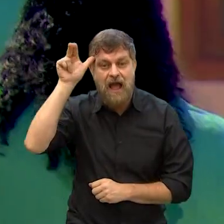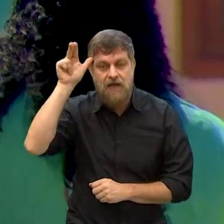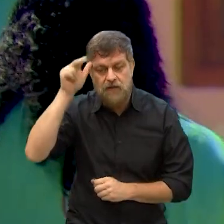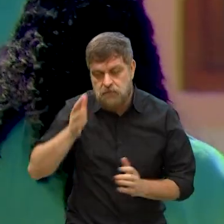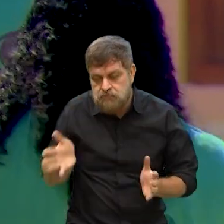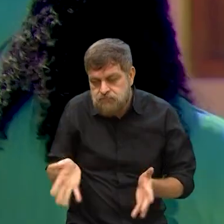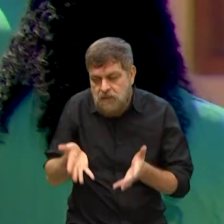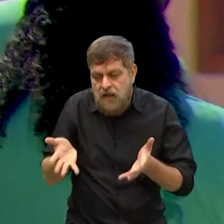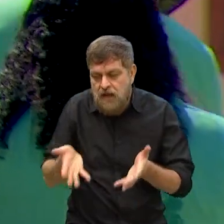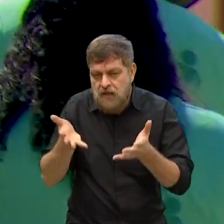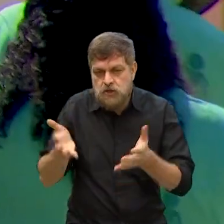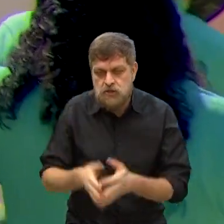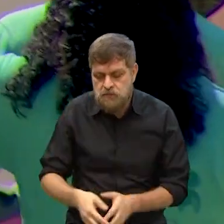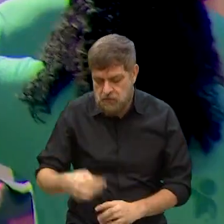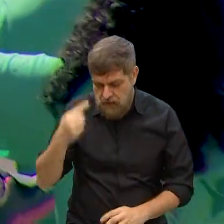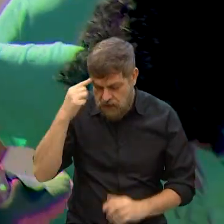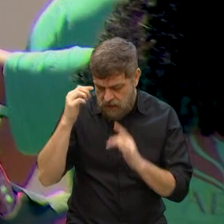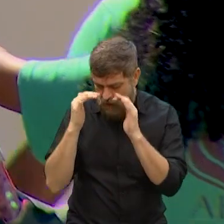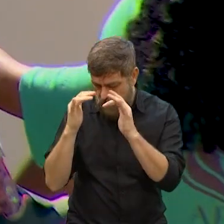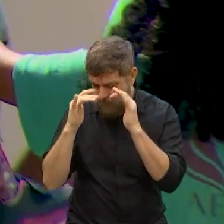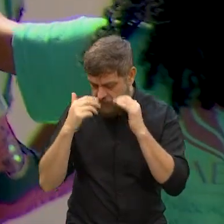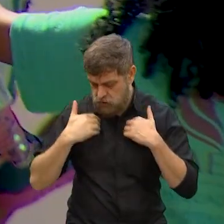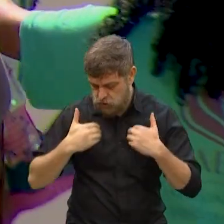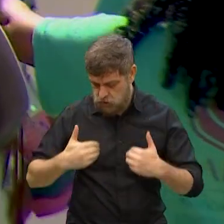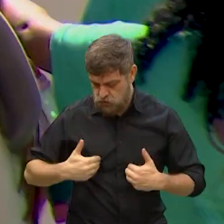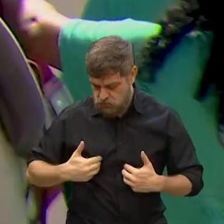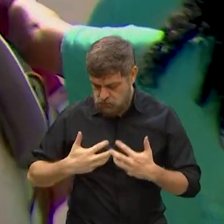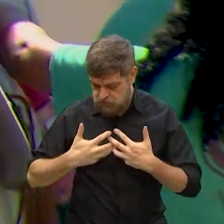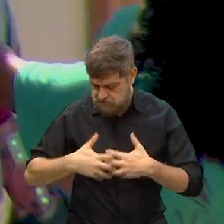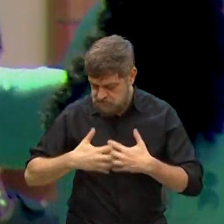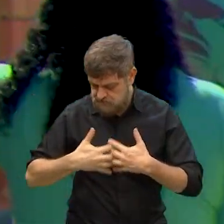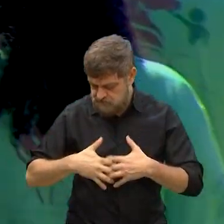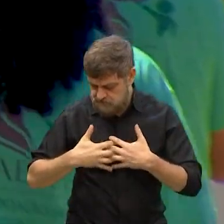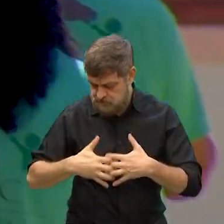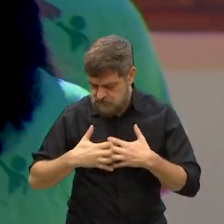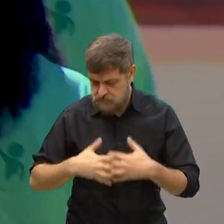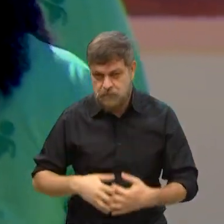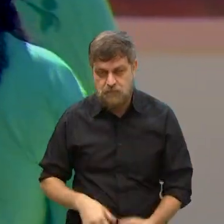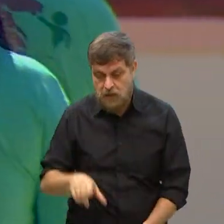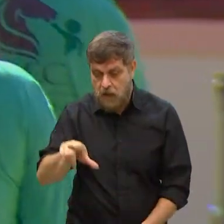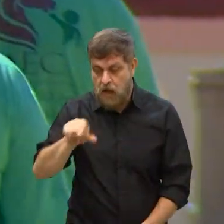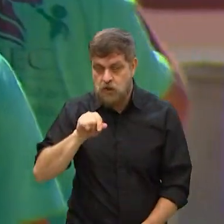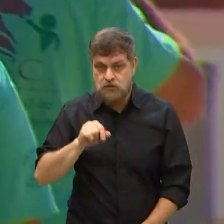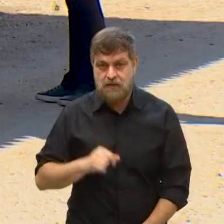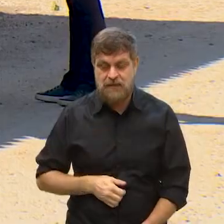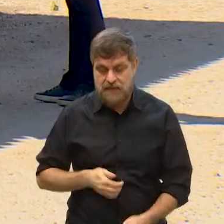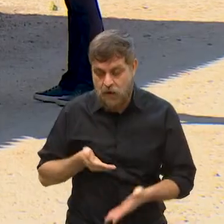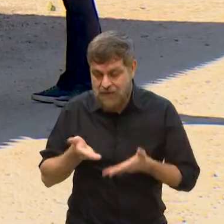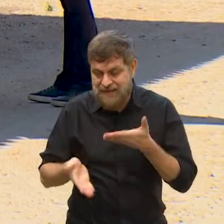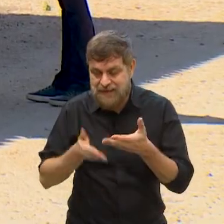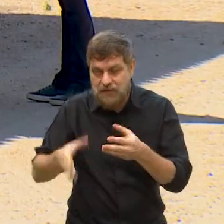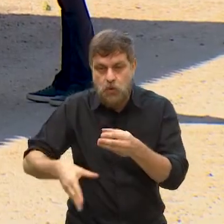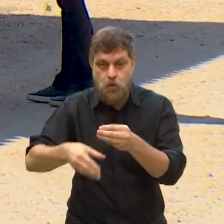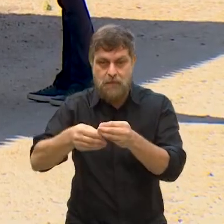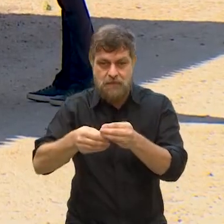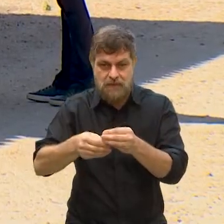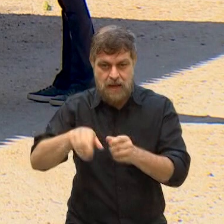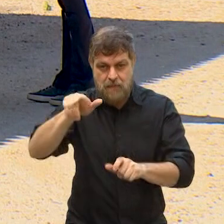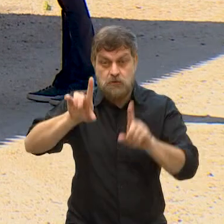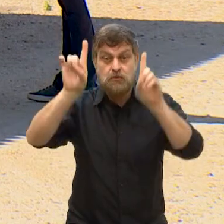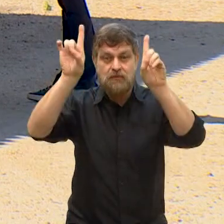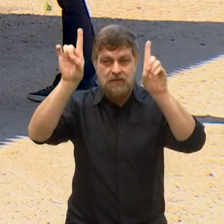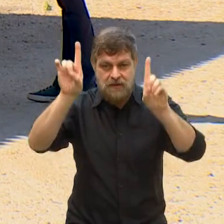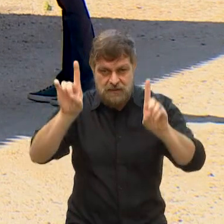para estimular o desenvolvimento da mente e do corpo. É indicado como tratamento complementar